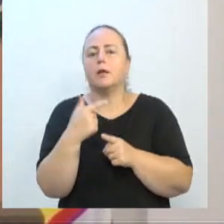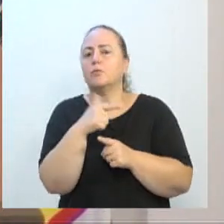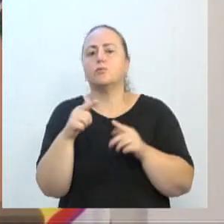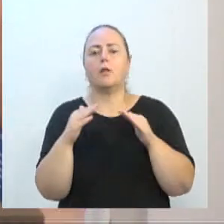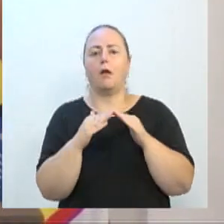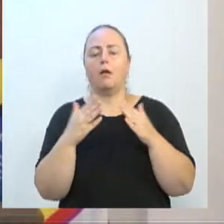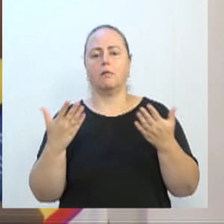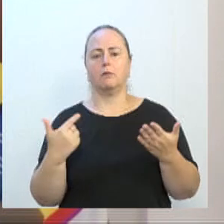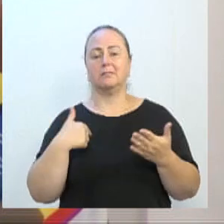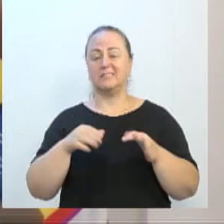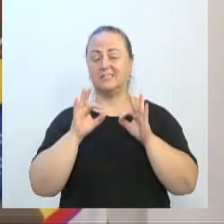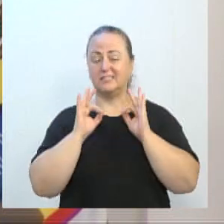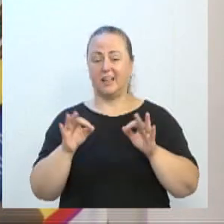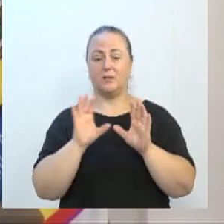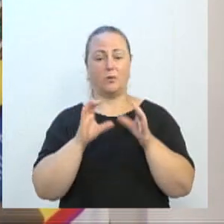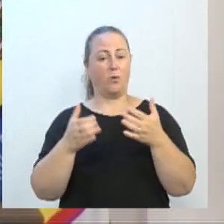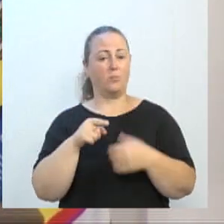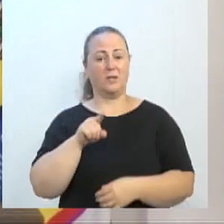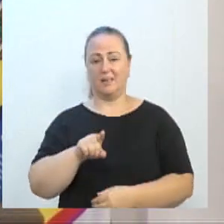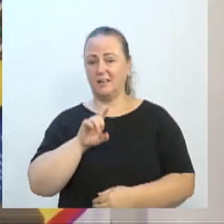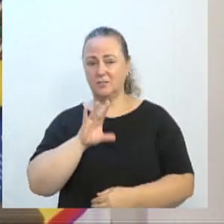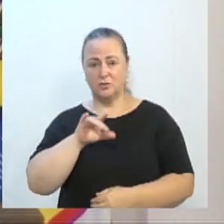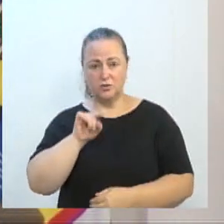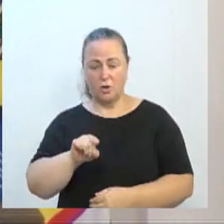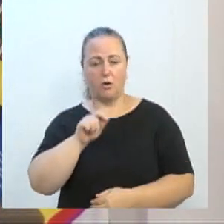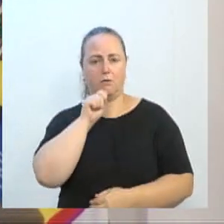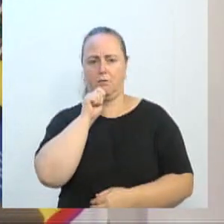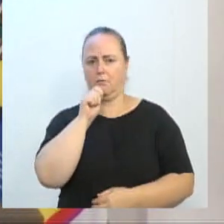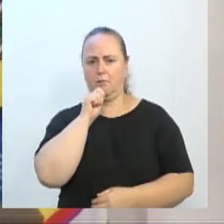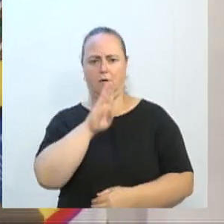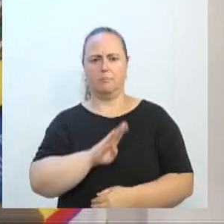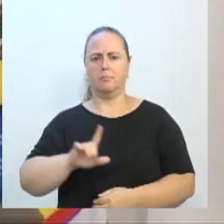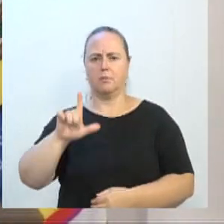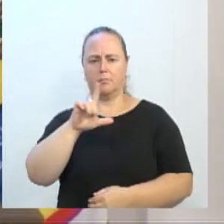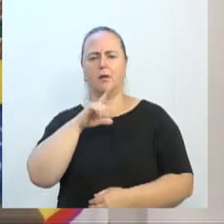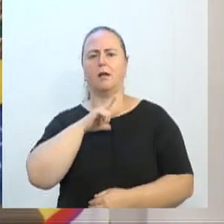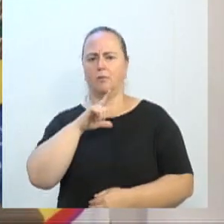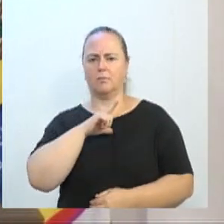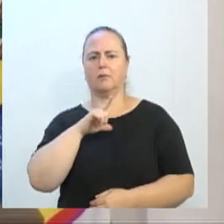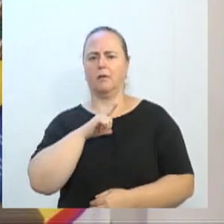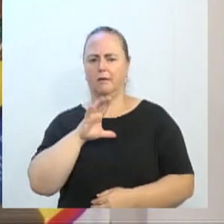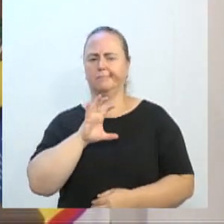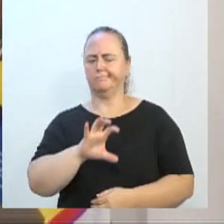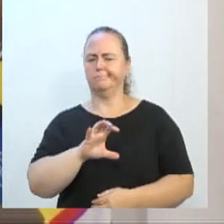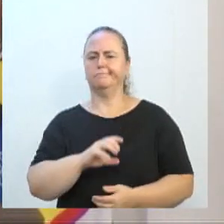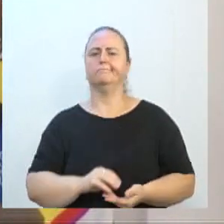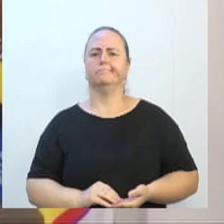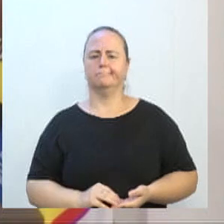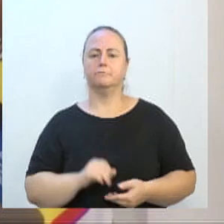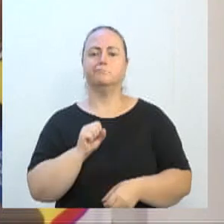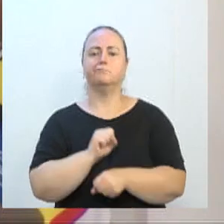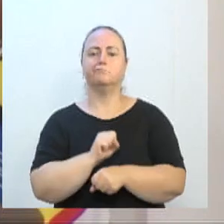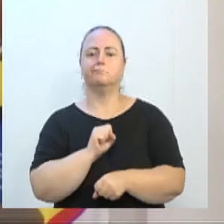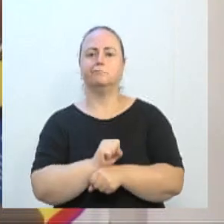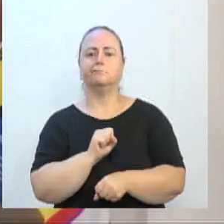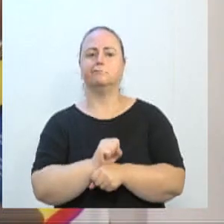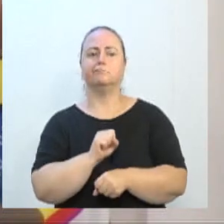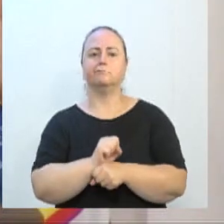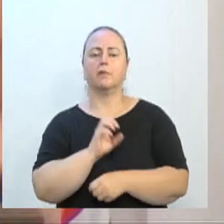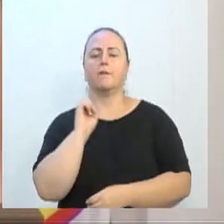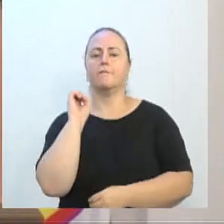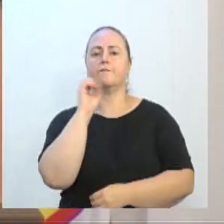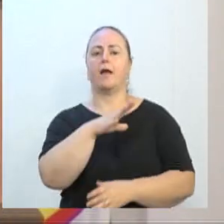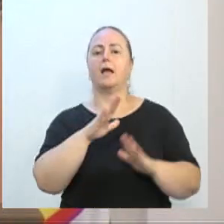minha comunidade. Blumenau inteira tem pontos de parada de ônibus em que as crianças ficam aguardando o transporte coletivo para ir para suas